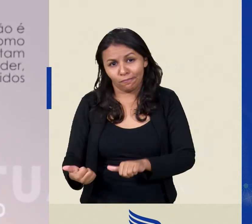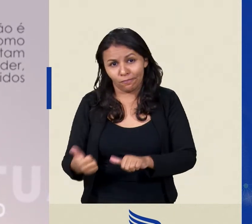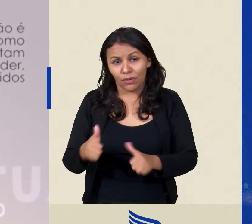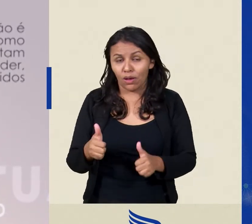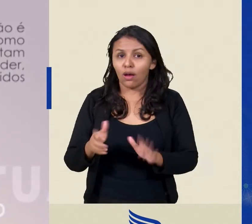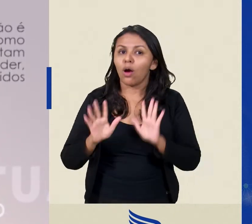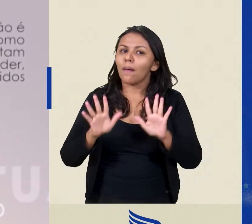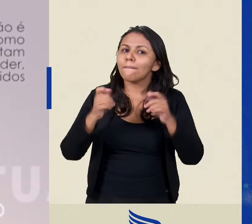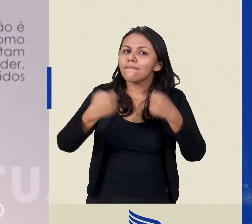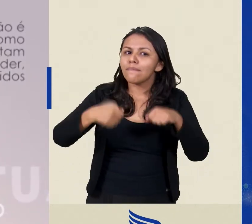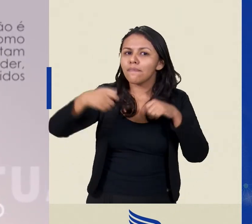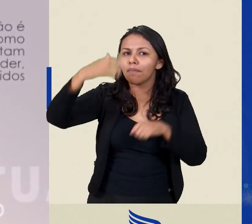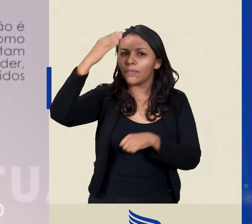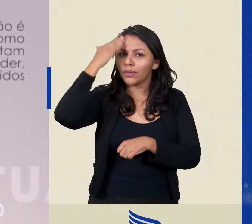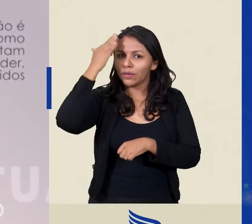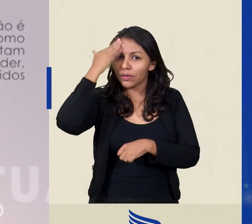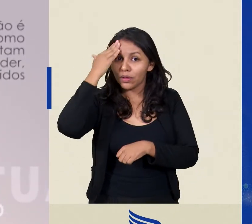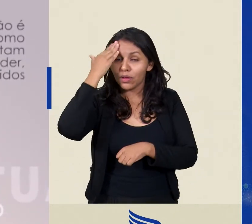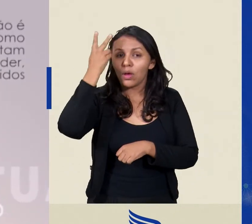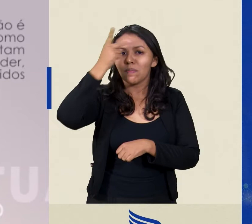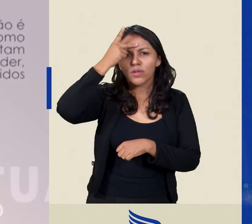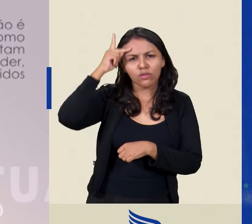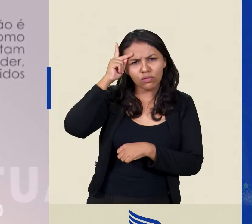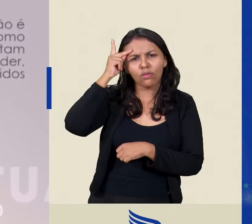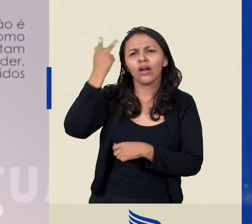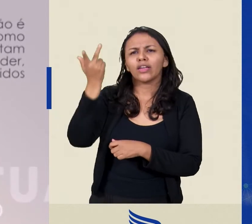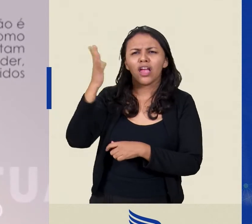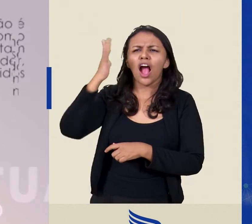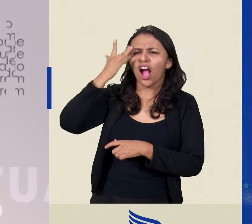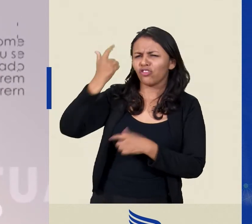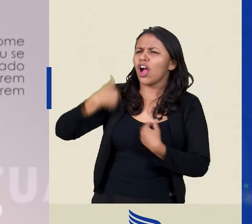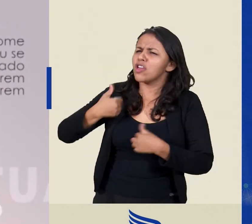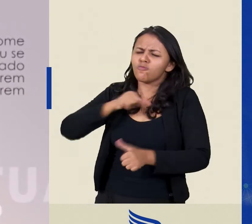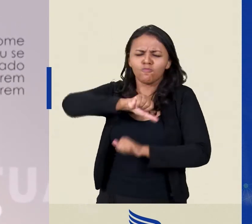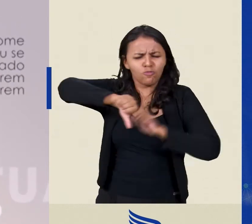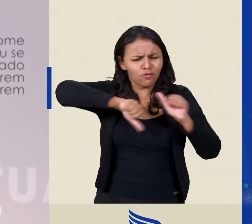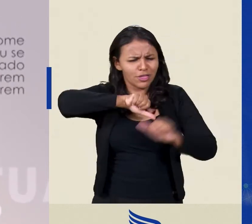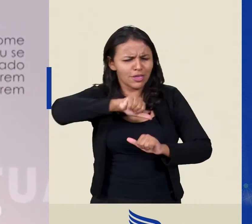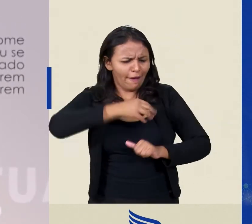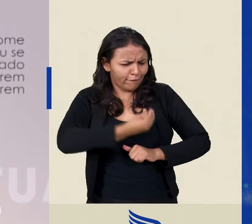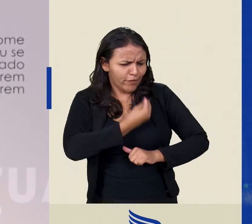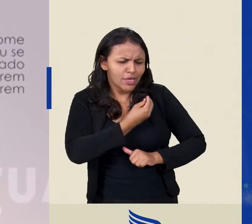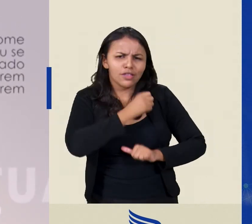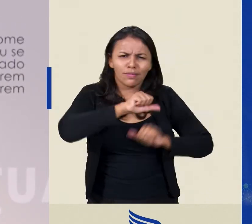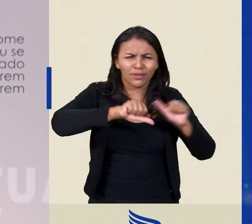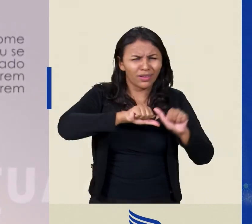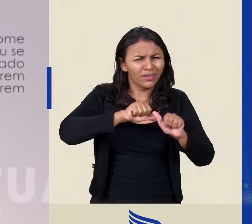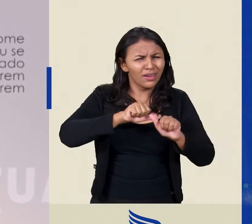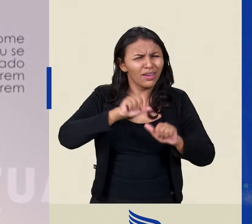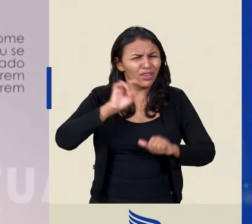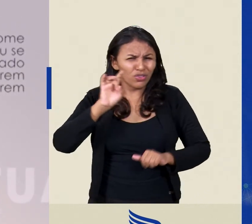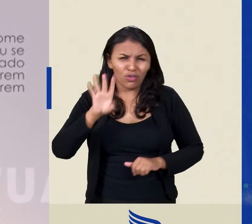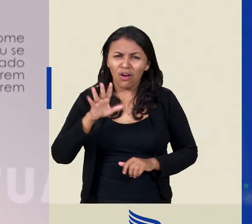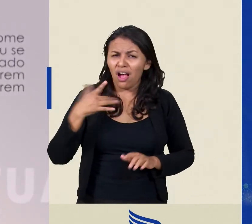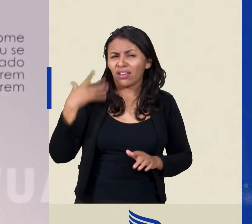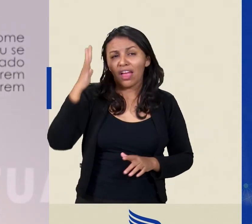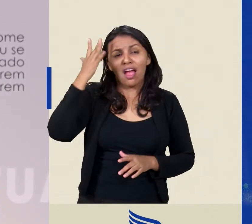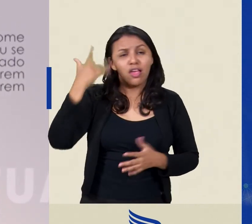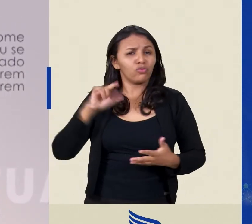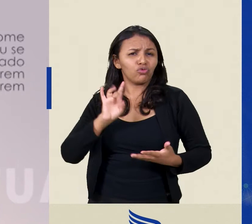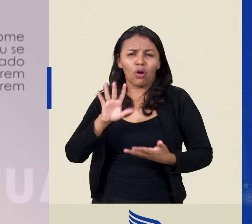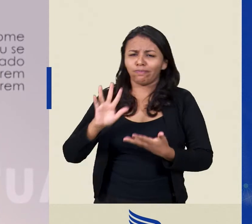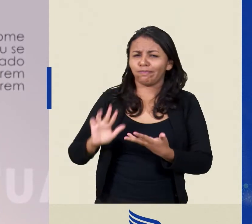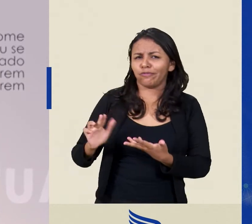Deve-se compreender se os que professam ser convertidos estão simplesmente tomando o nome de Adventista do